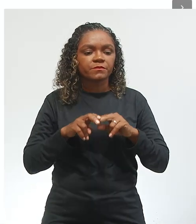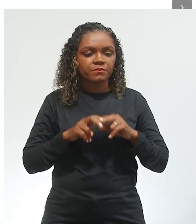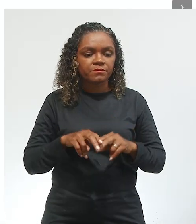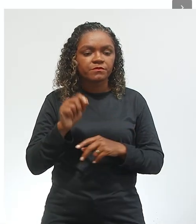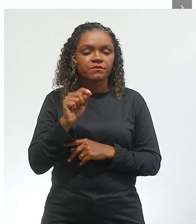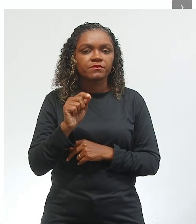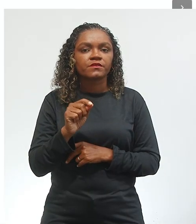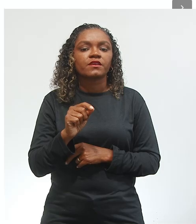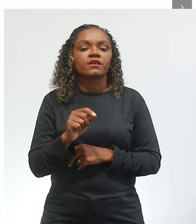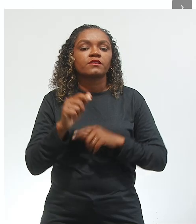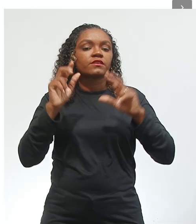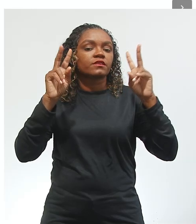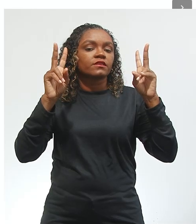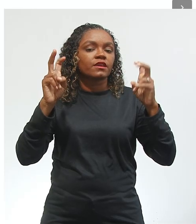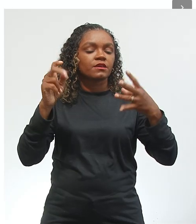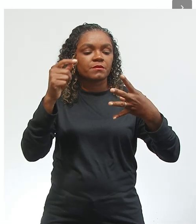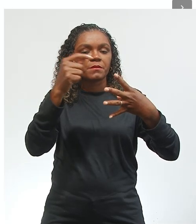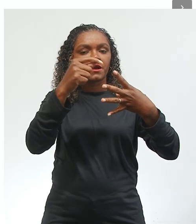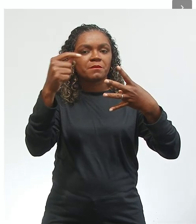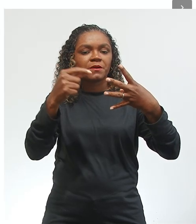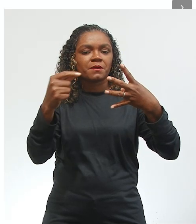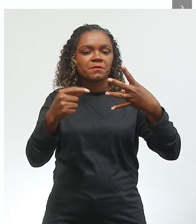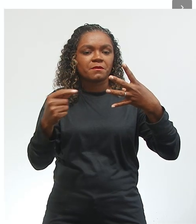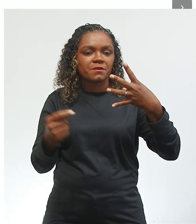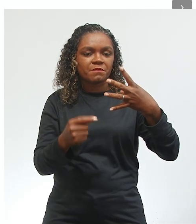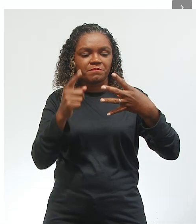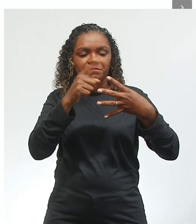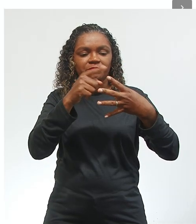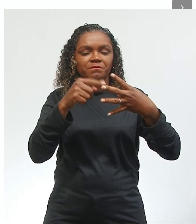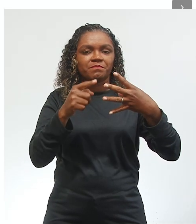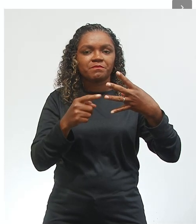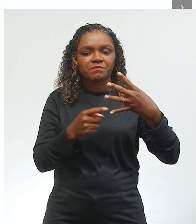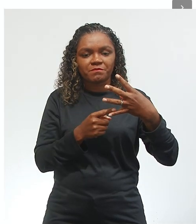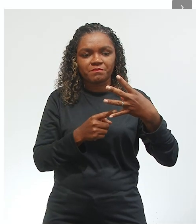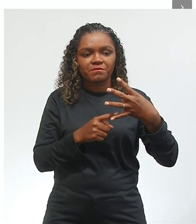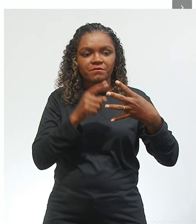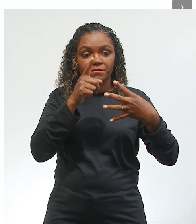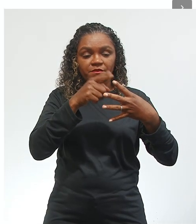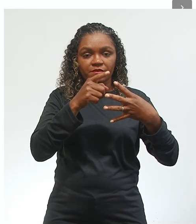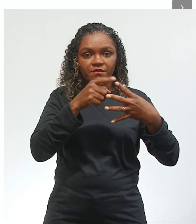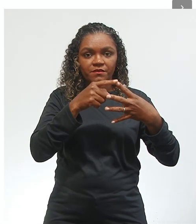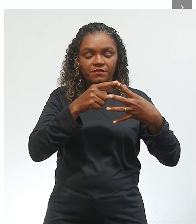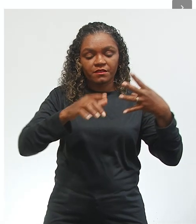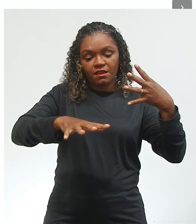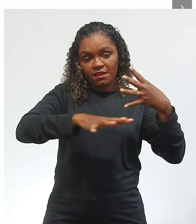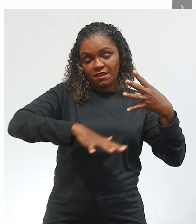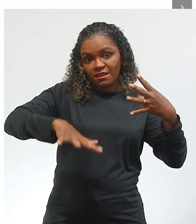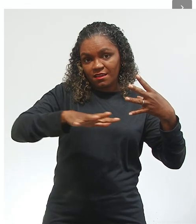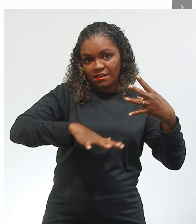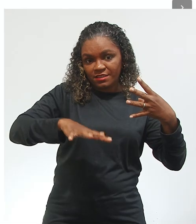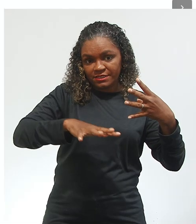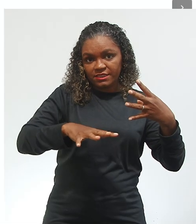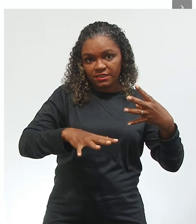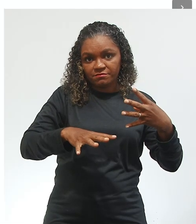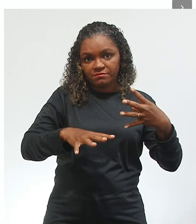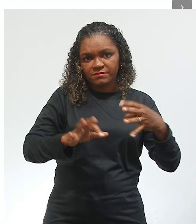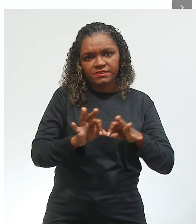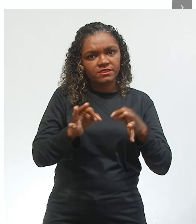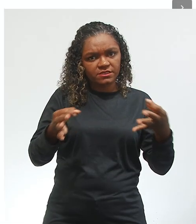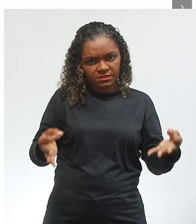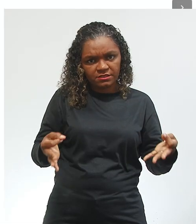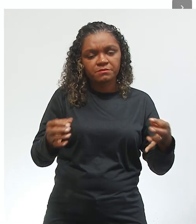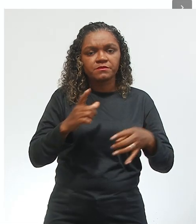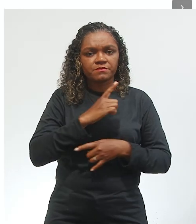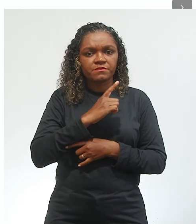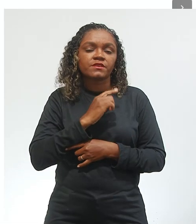Então, nós, em geral, trabalhamos com essas 4 segmentações. Nós temos a segmentação geográfica, que ela